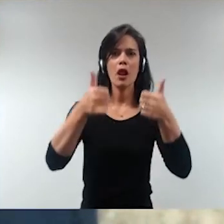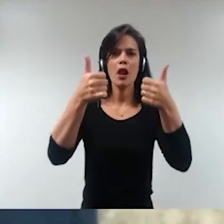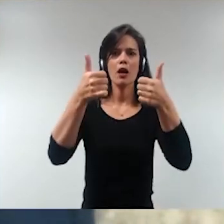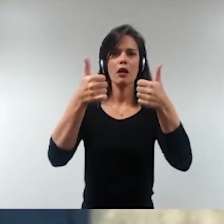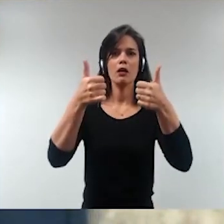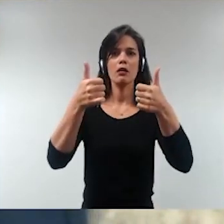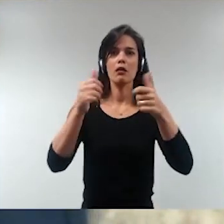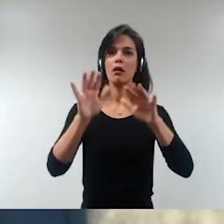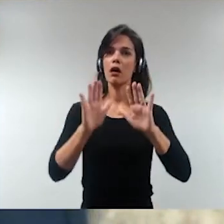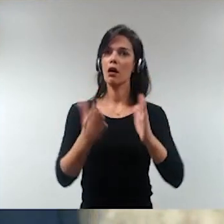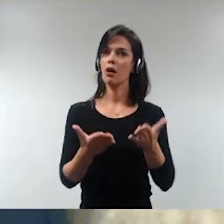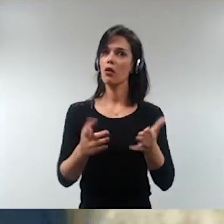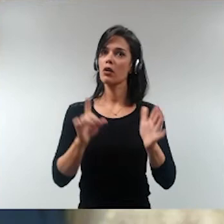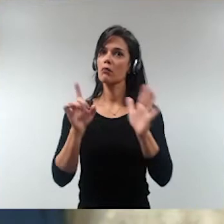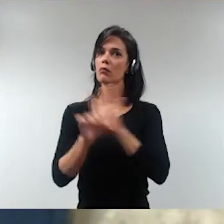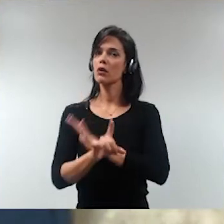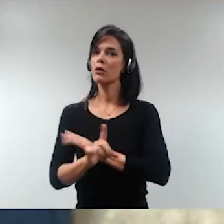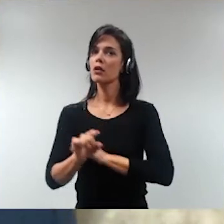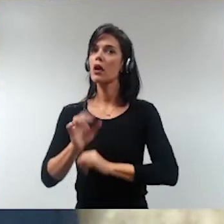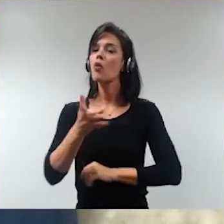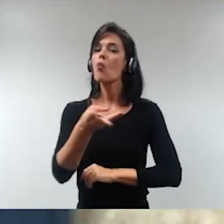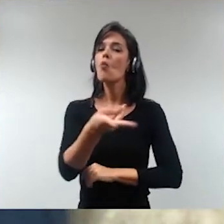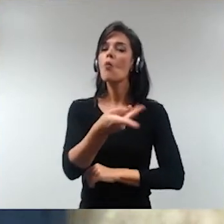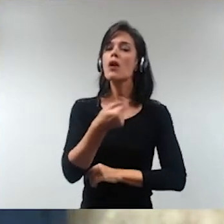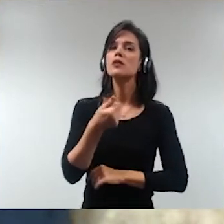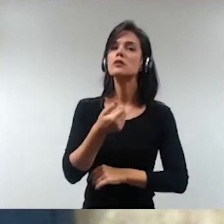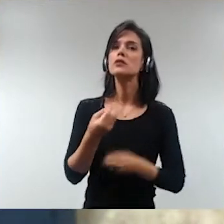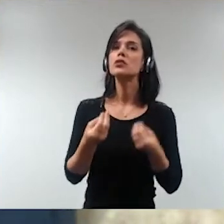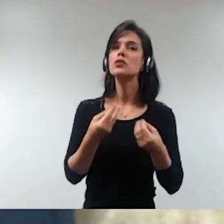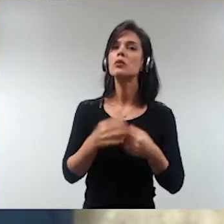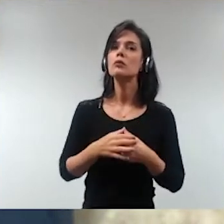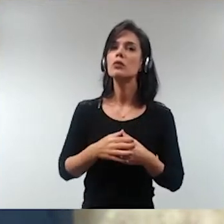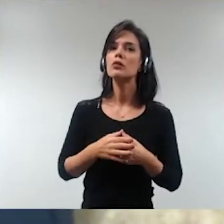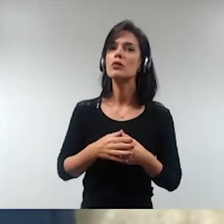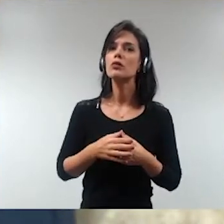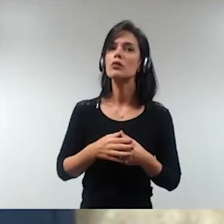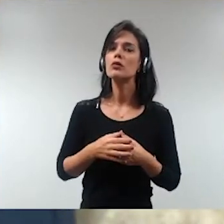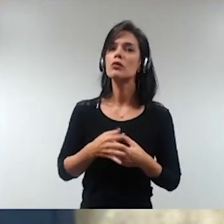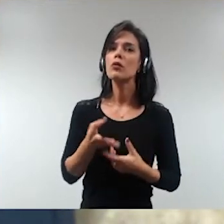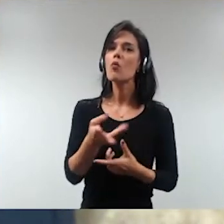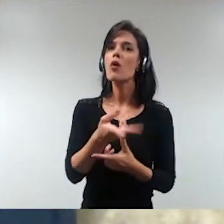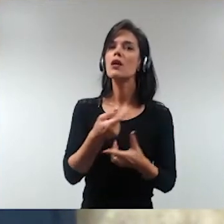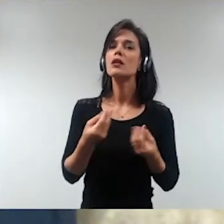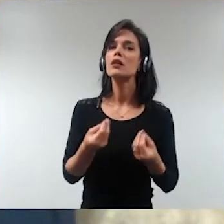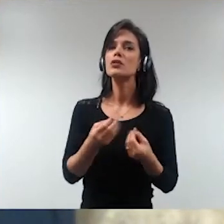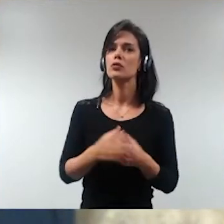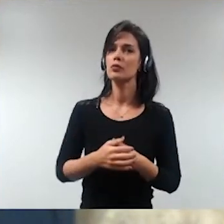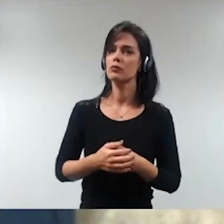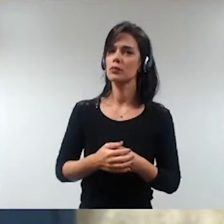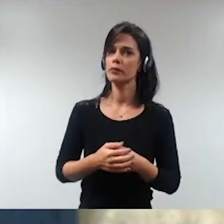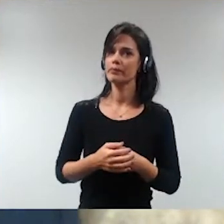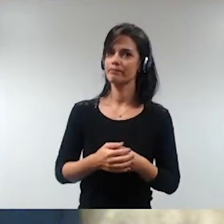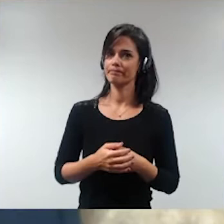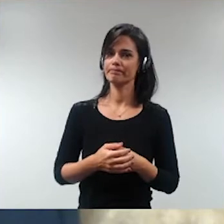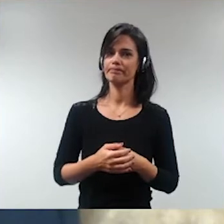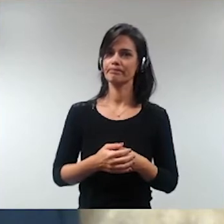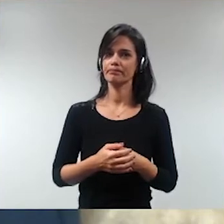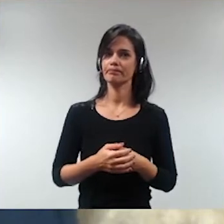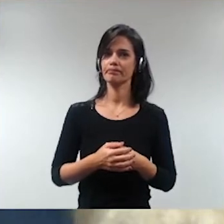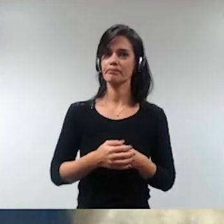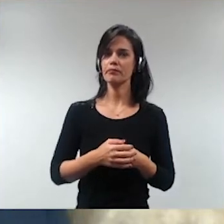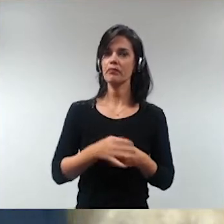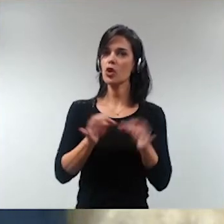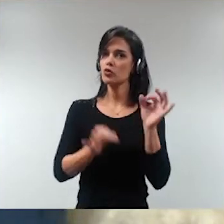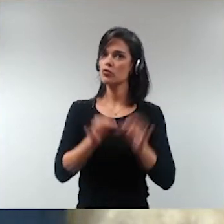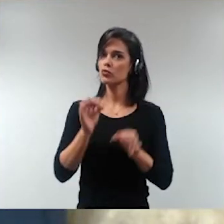uma pergunta, e a qualidade? Como é que está nesse período de pandemia? Judiciário não é